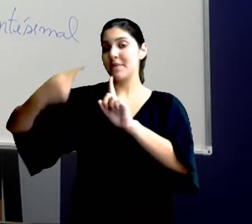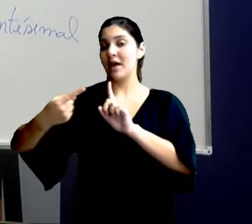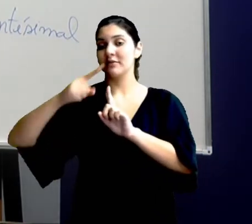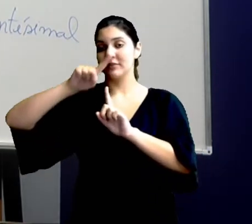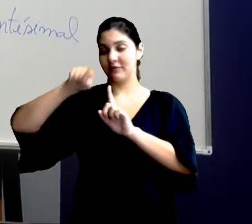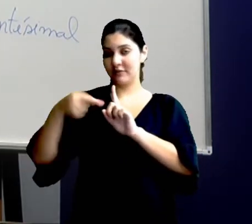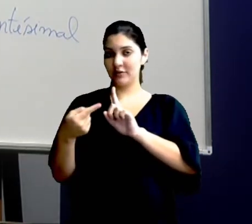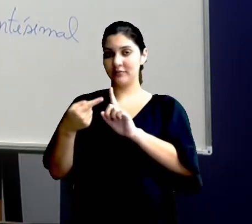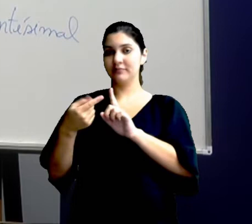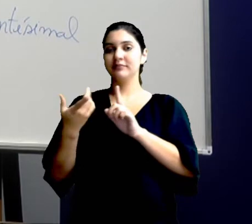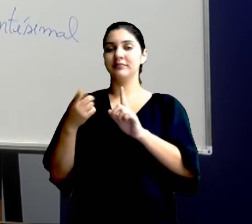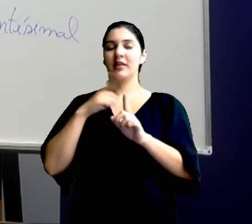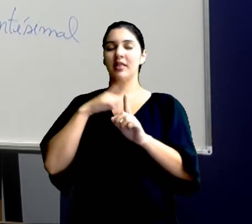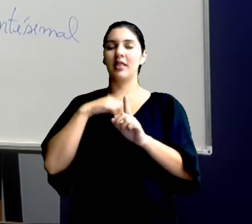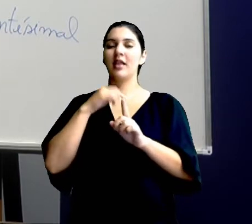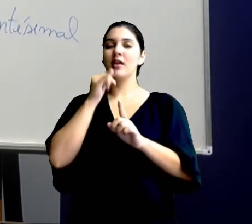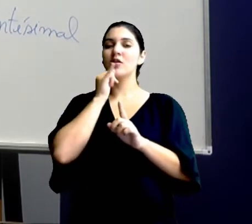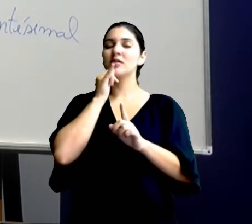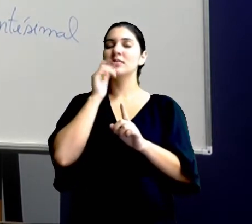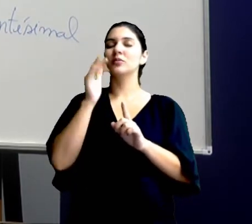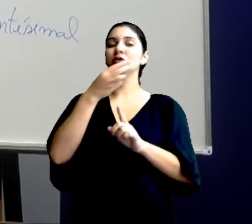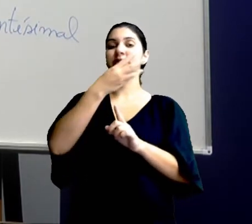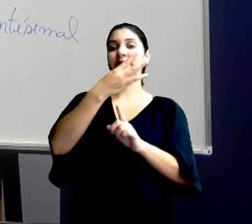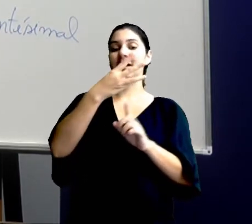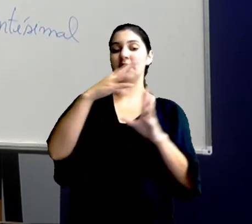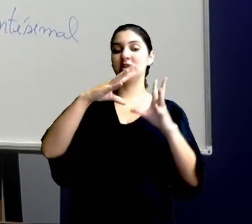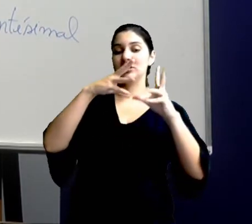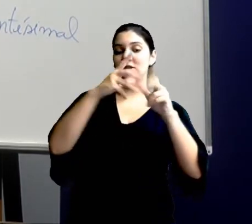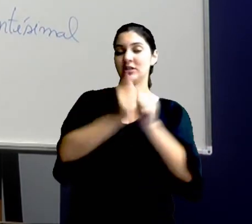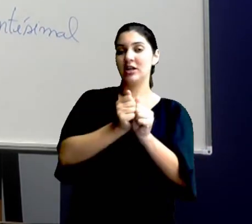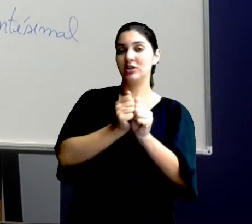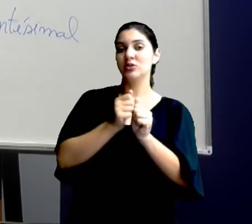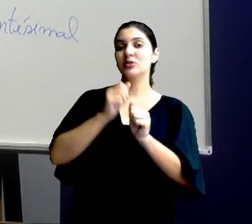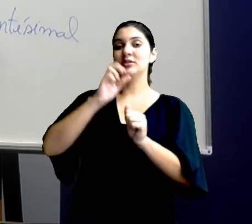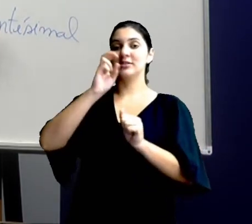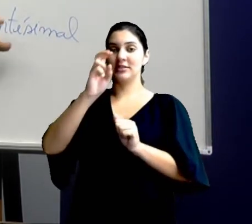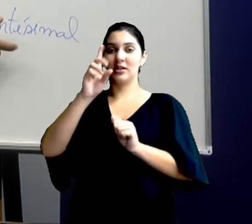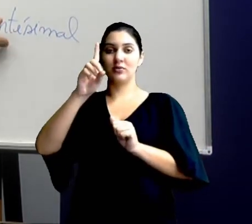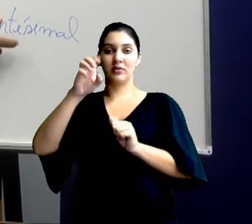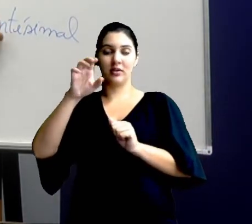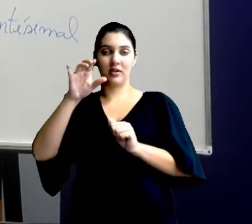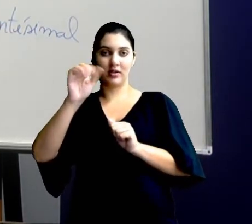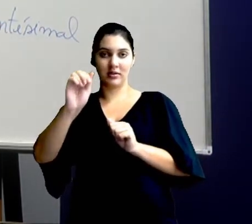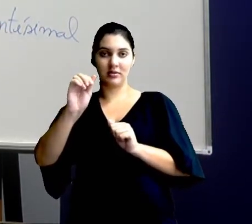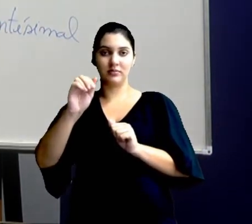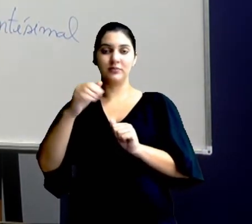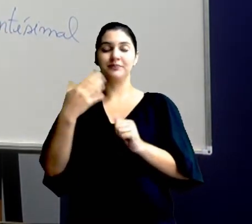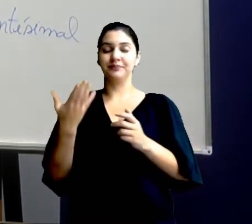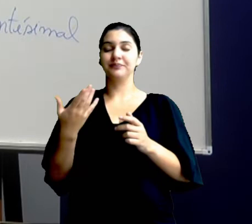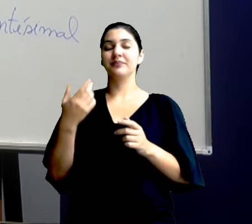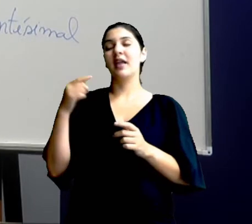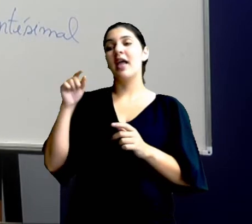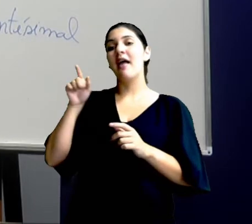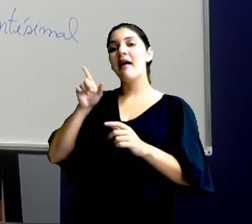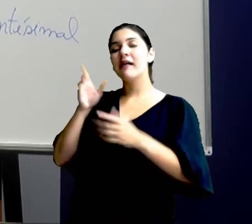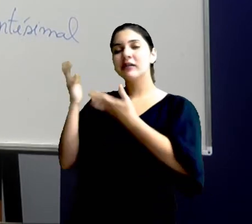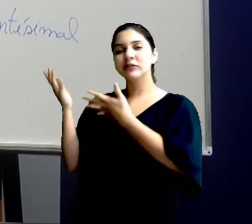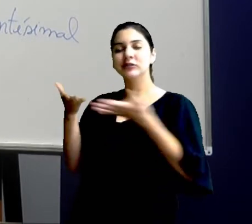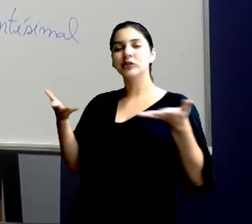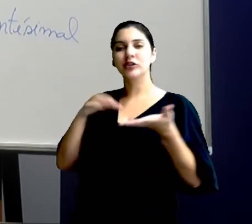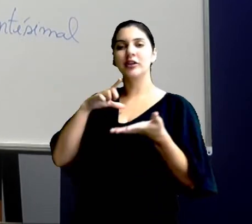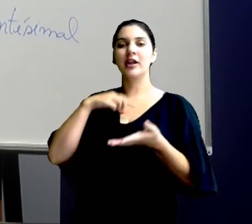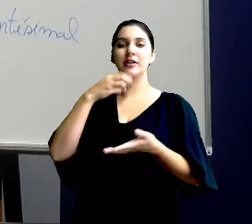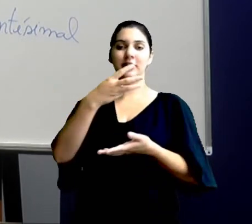aqui eu tenho 3 inteiros e 5 décimos. Aqui eu tenho 35 centésimos. Tá